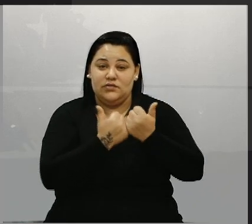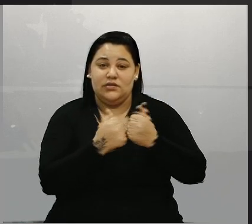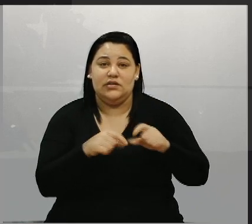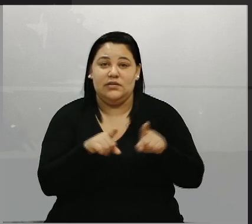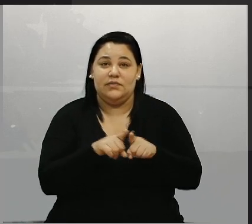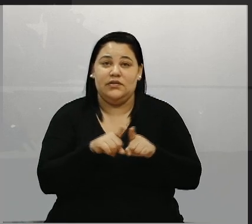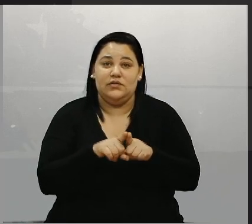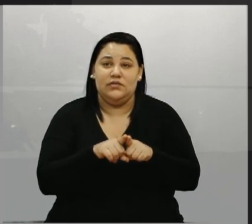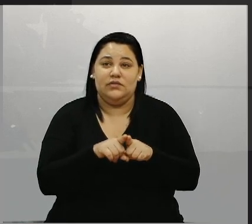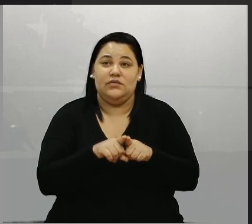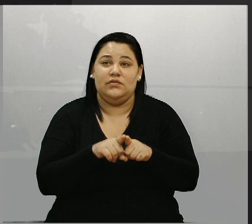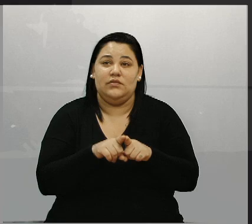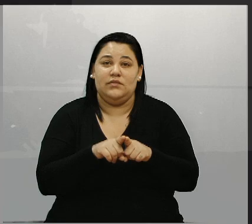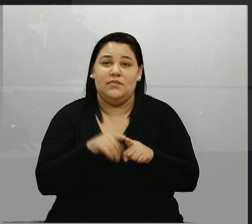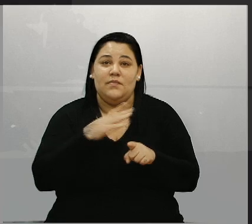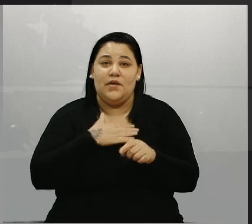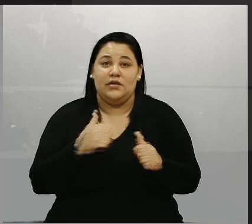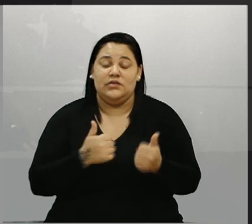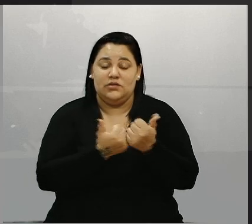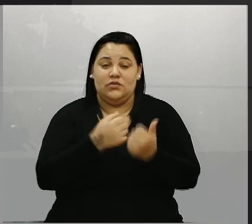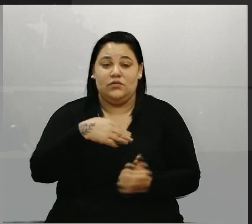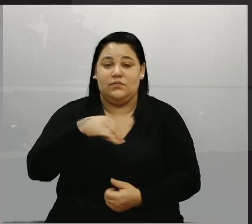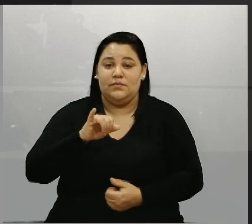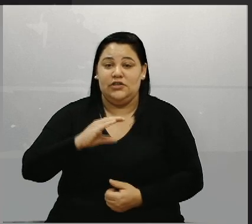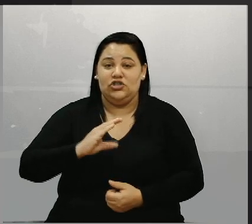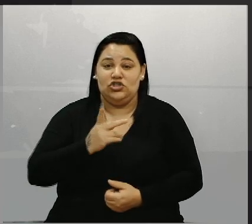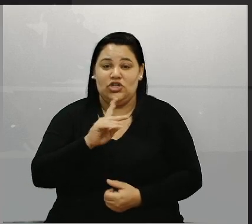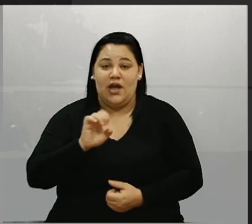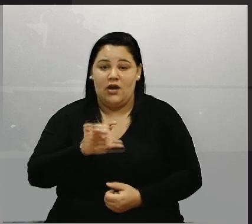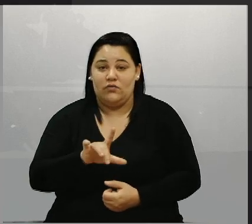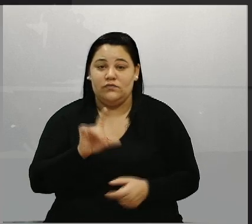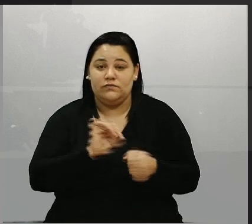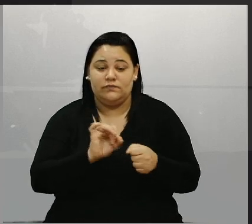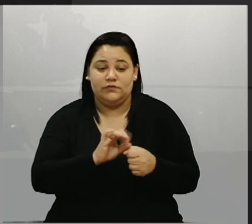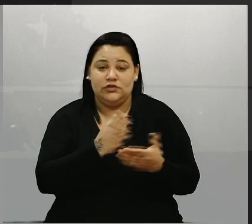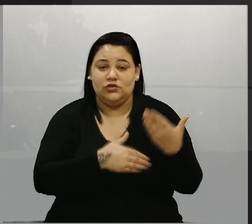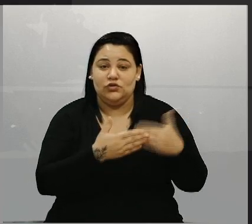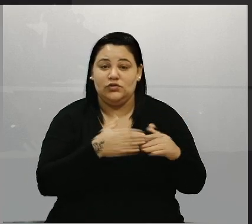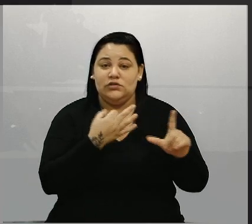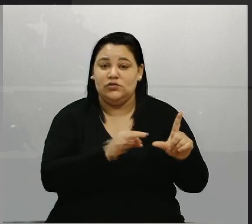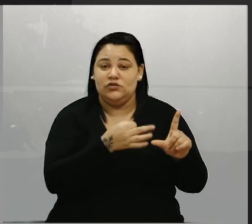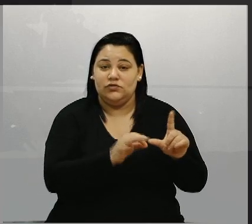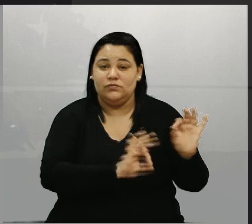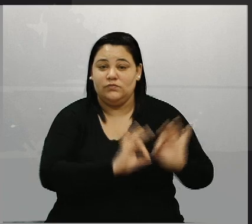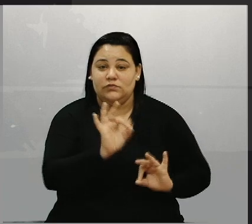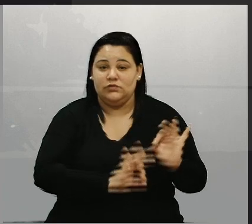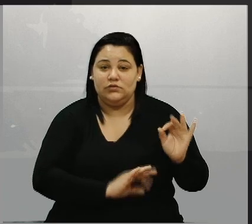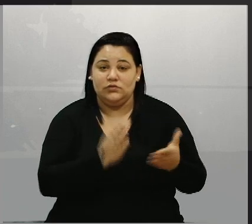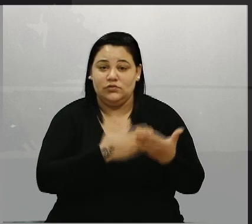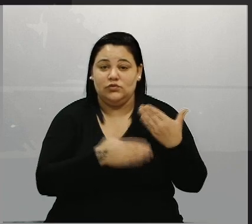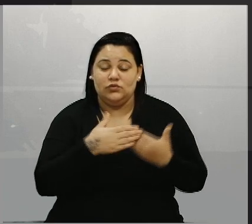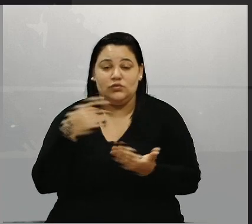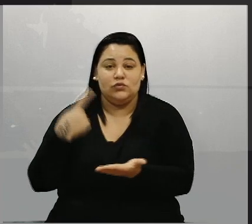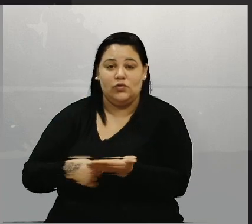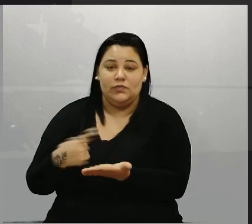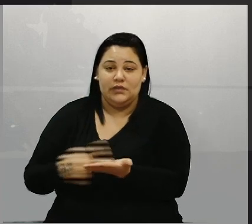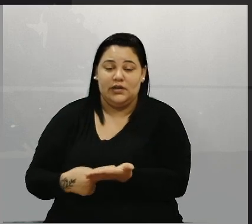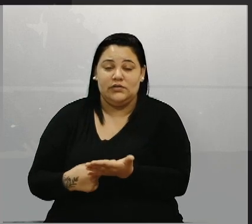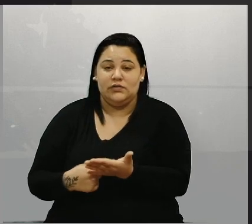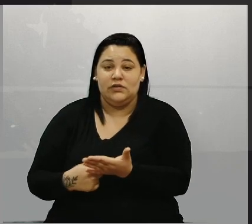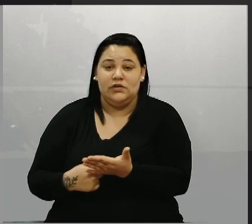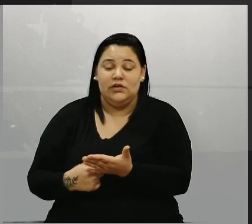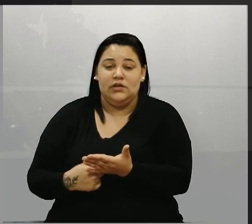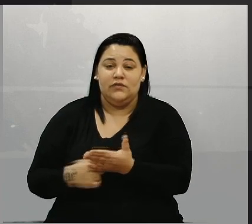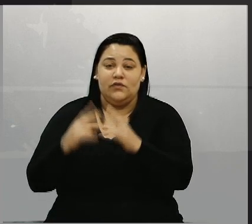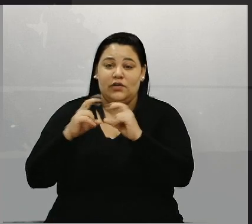do meu assessor Michel, fez toda a parte da logística e das agendas em Florianópolis, junto